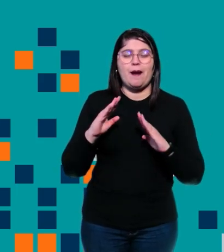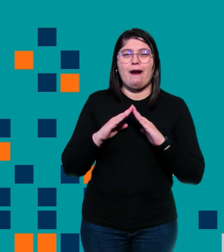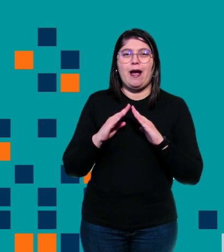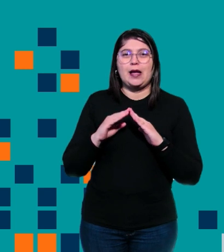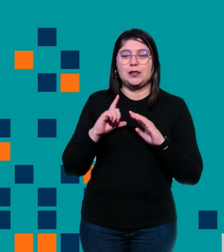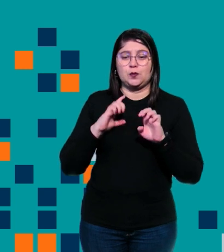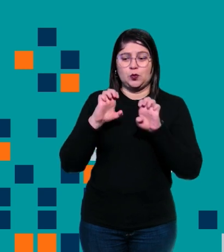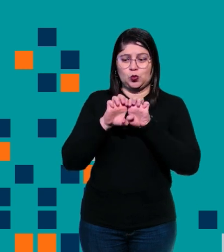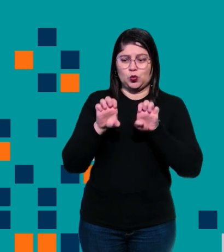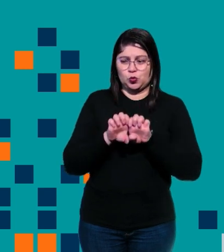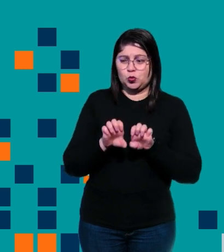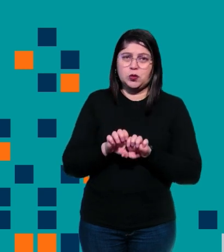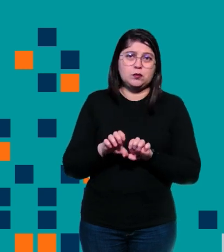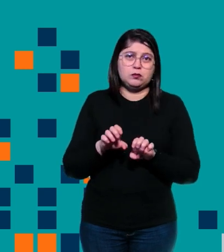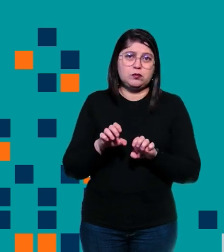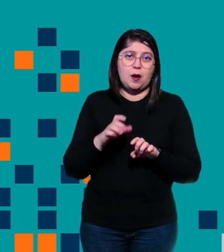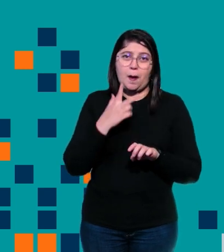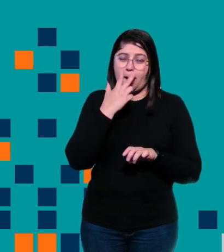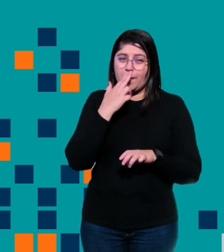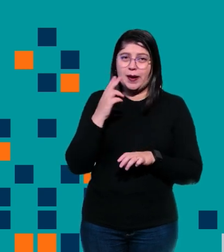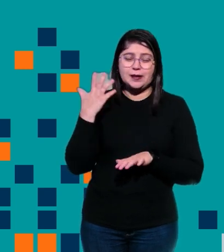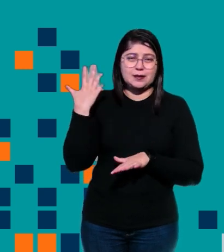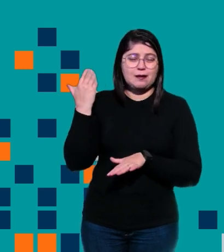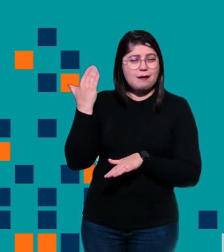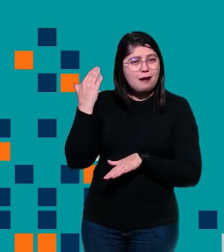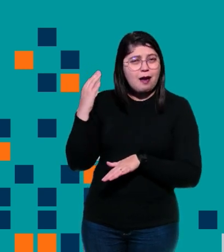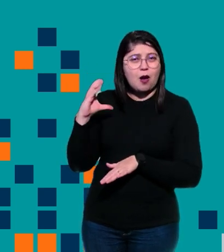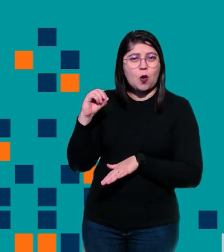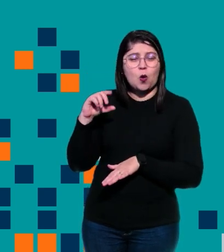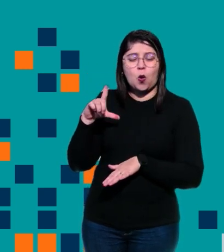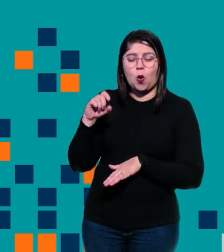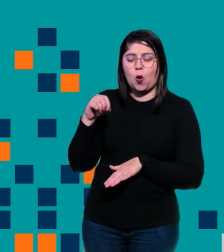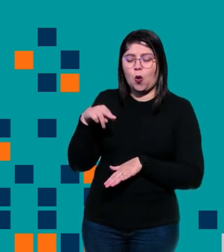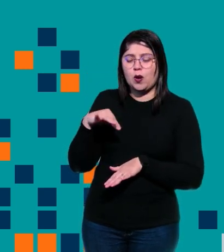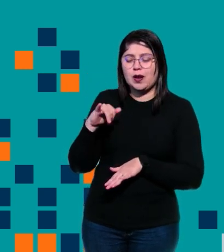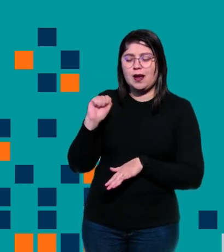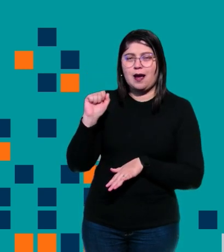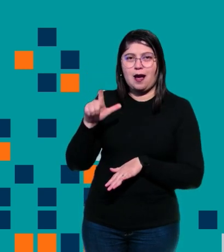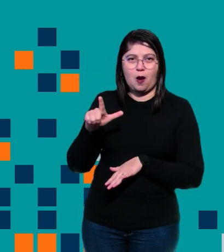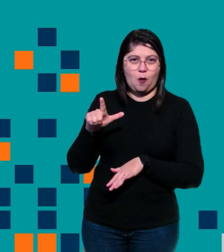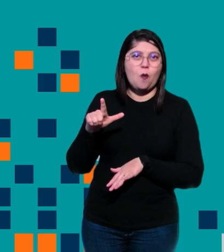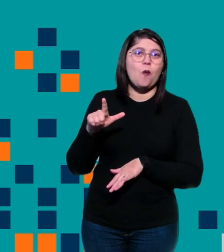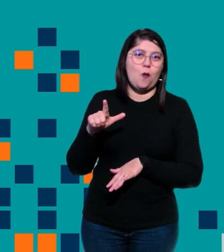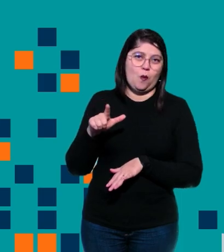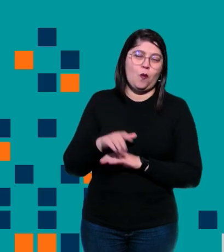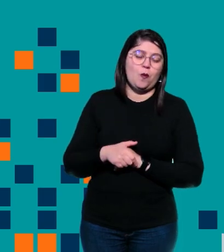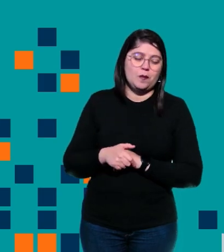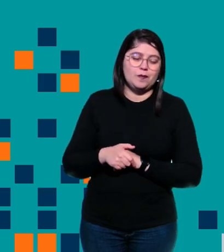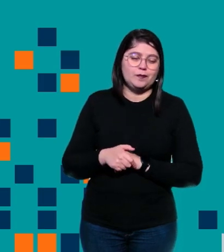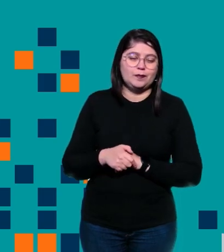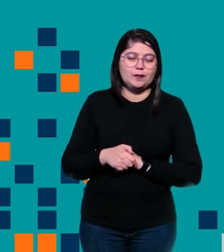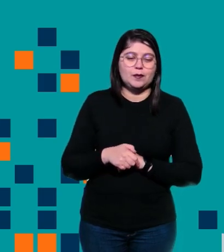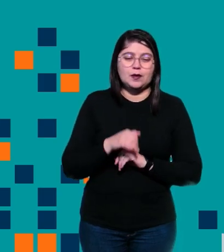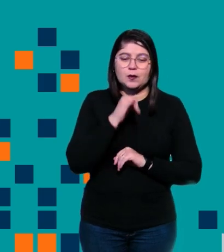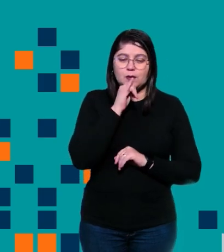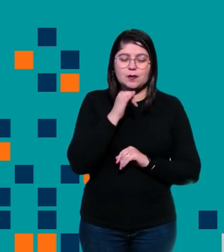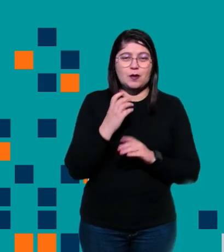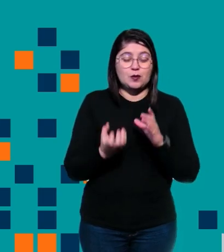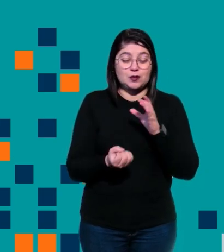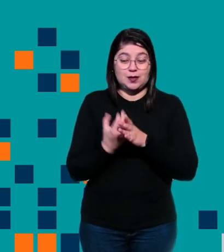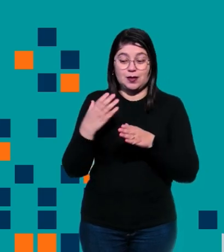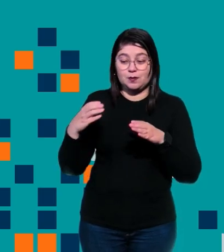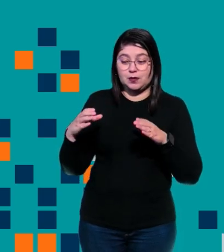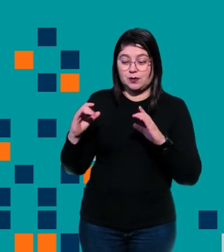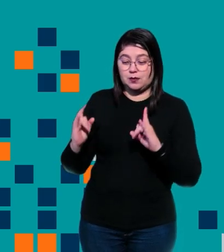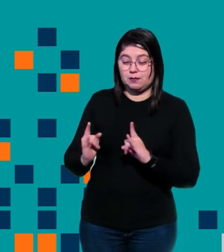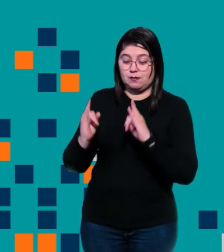uma estrutura convencional, colonial, quase, né? Com um telhado de telha capicanal. Então, a gente criou esse anexo, e